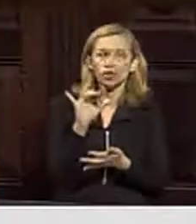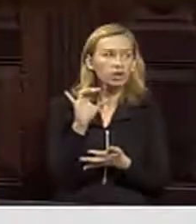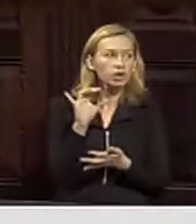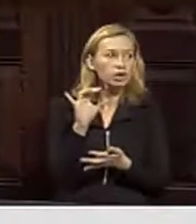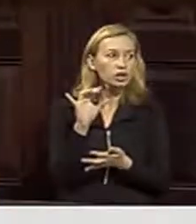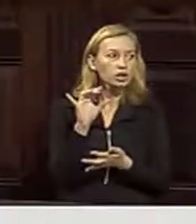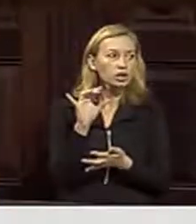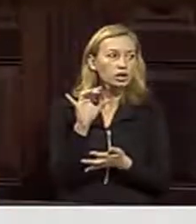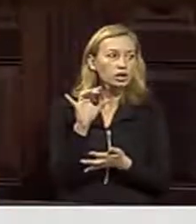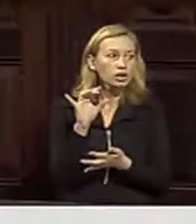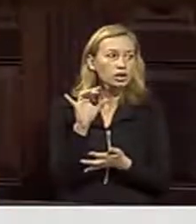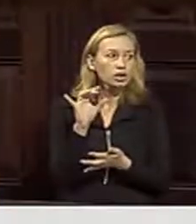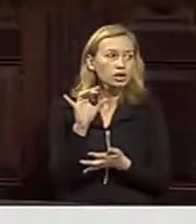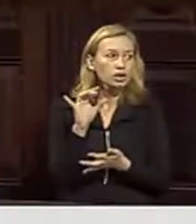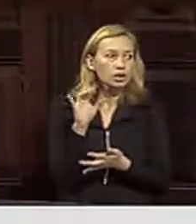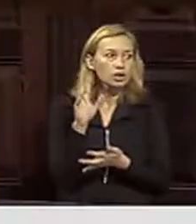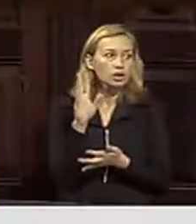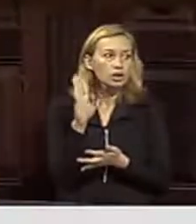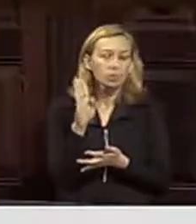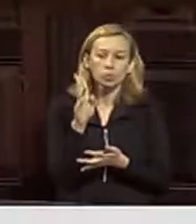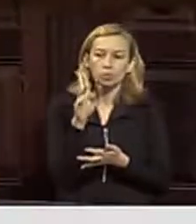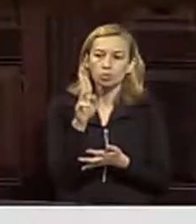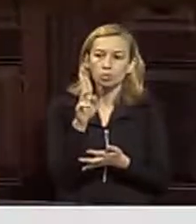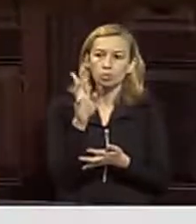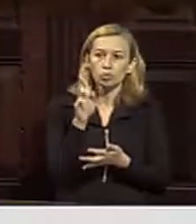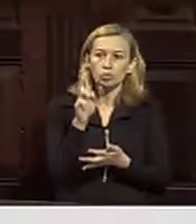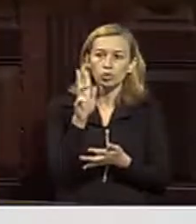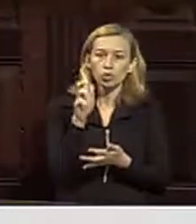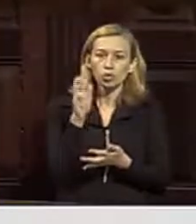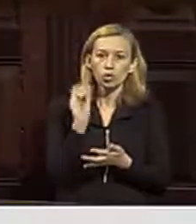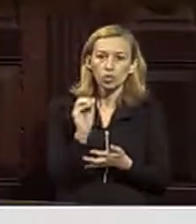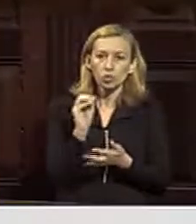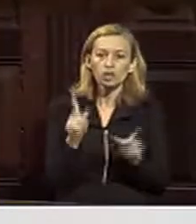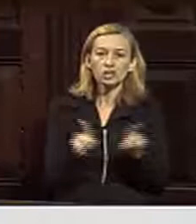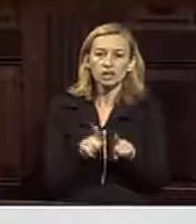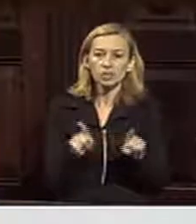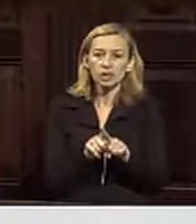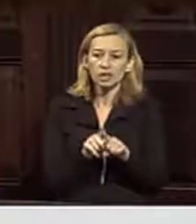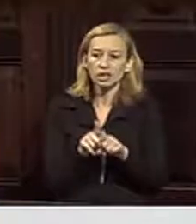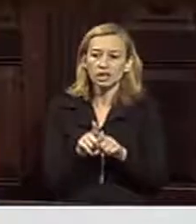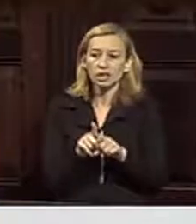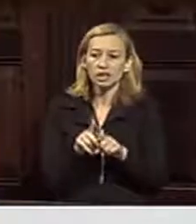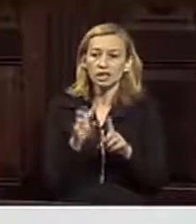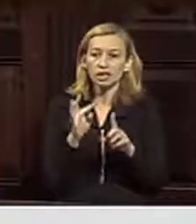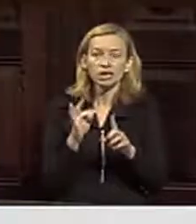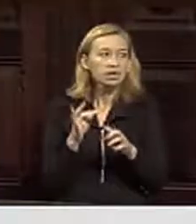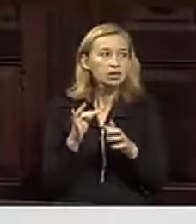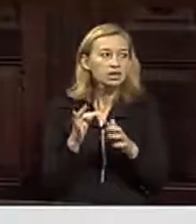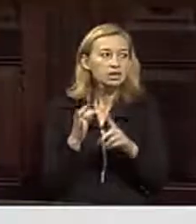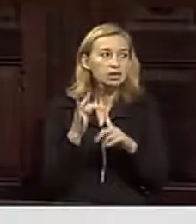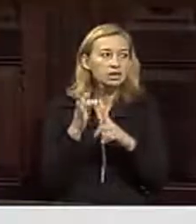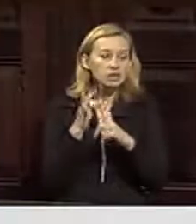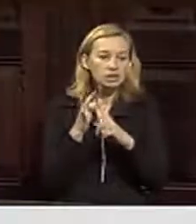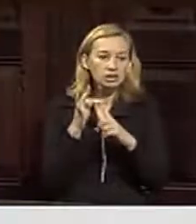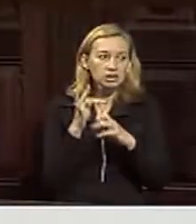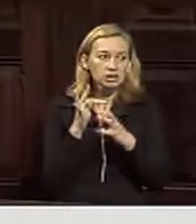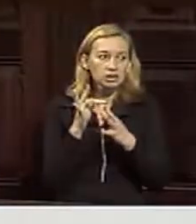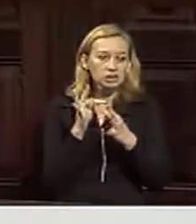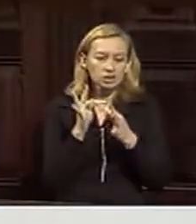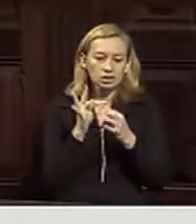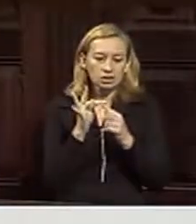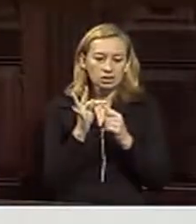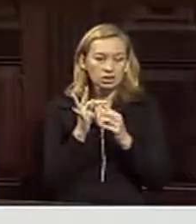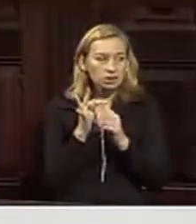responsável por um centro de produção hortifruti-grangeiro dos mais importantes do estado do Rio de